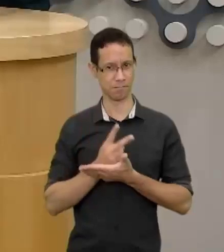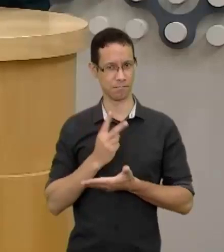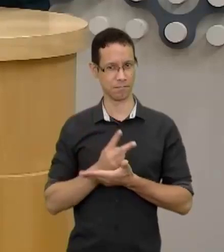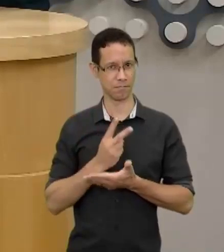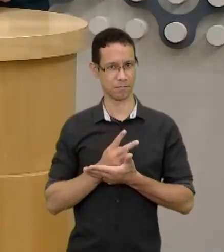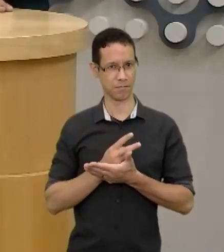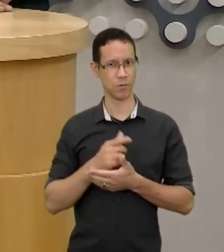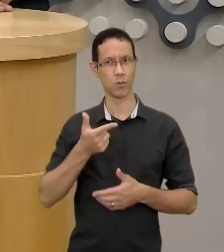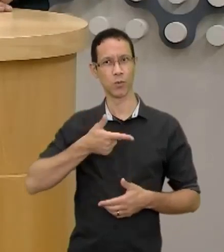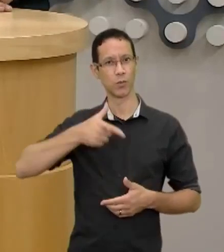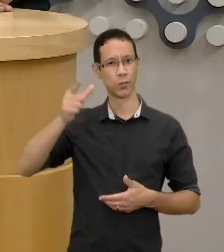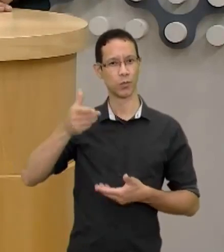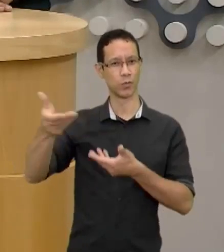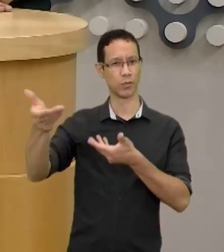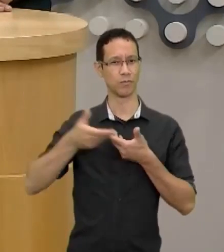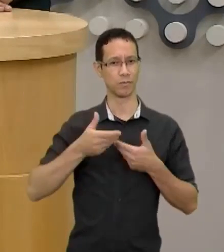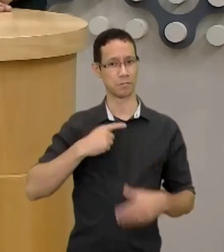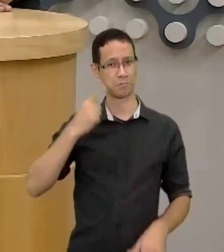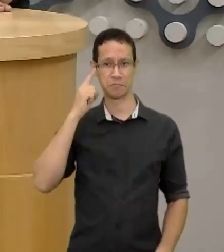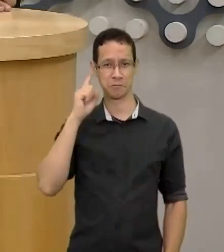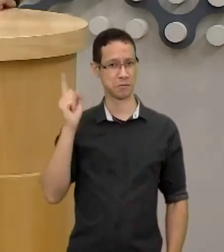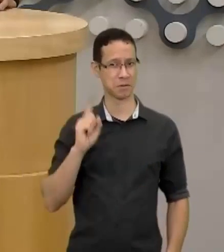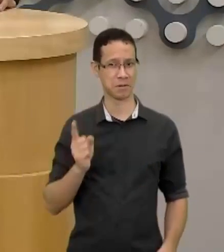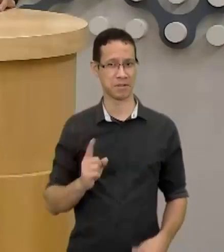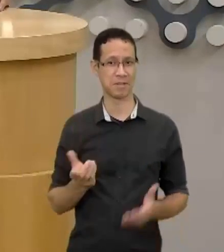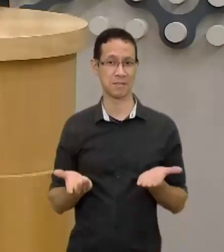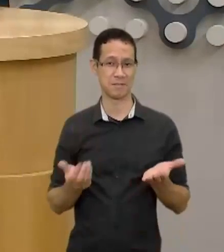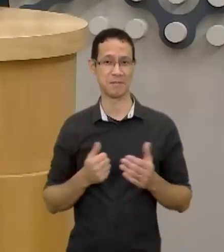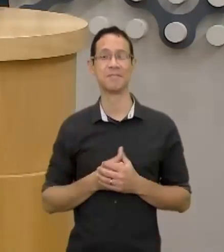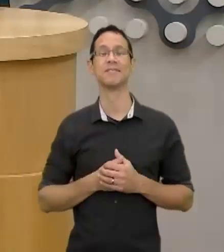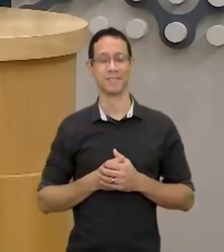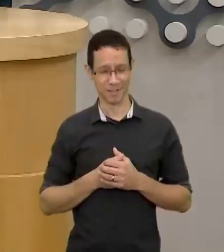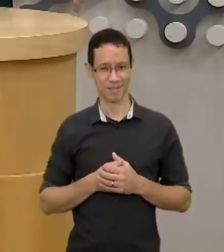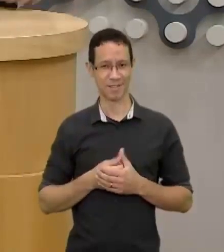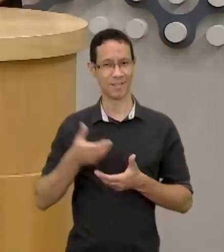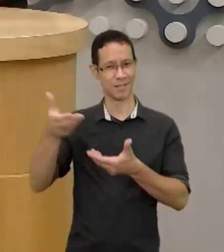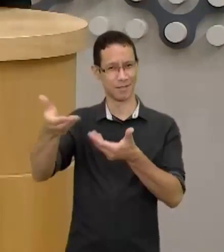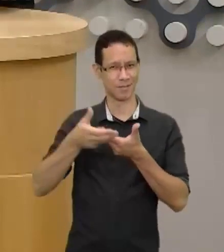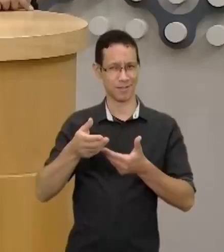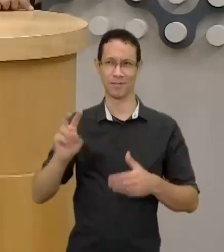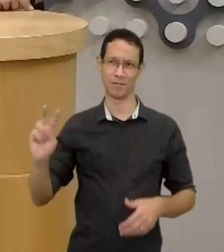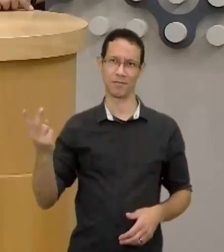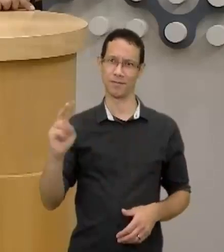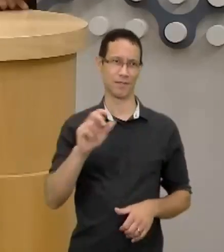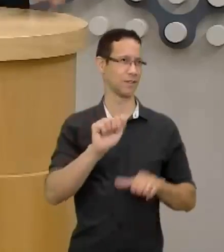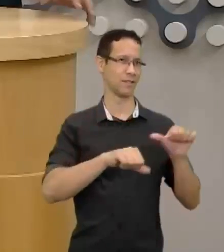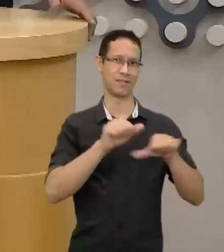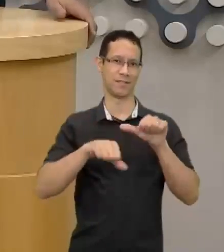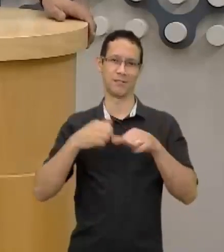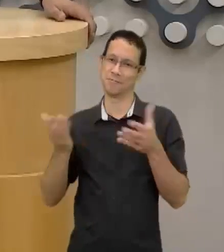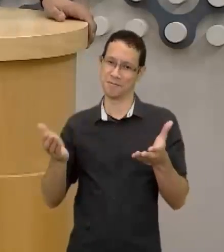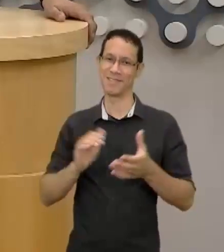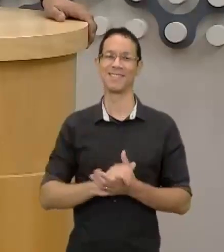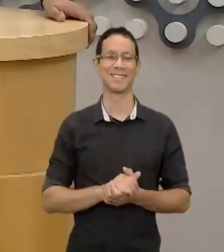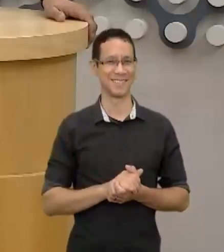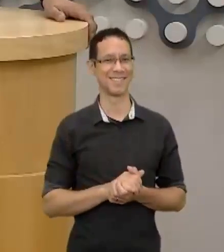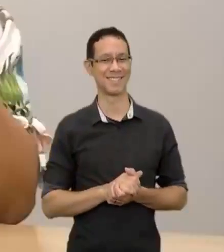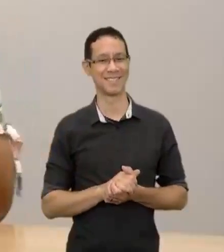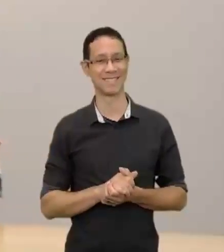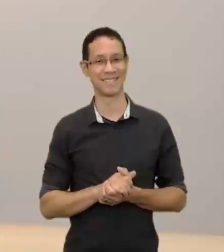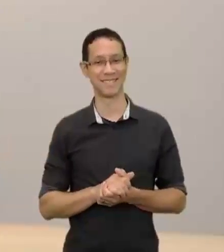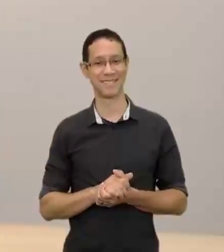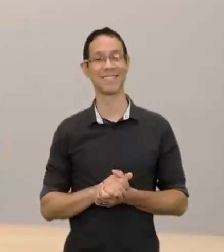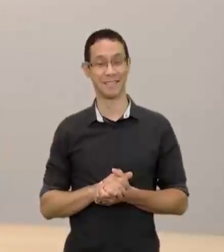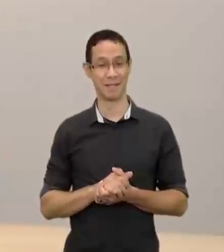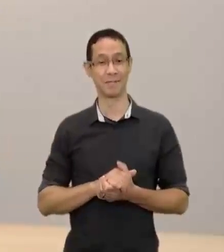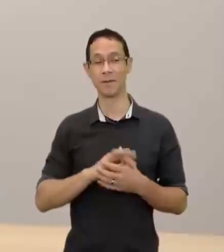ou varia o convidado? Não sei. Então é isso. Então é o mesmo convidado que varia, tá certo? Então é isso aí. Então esses são os